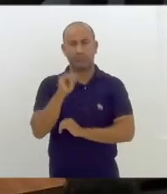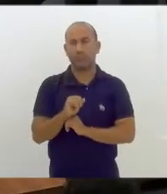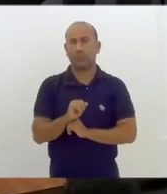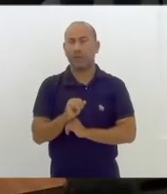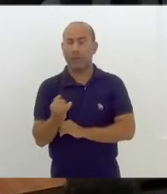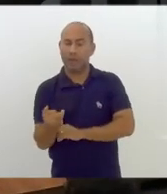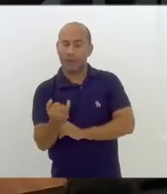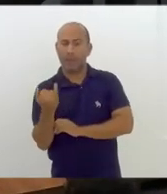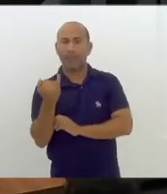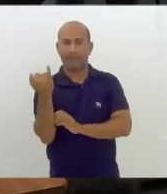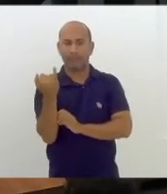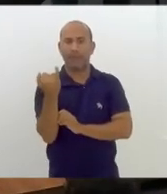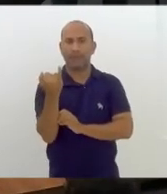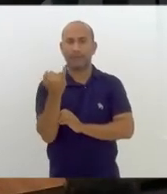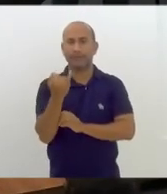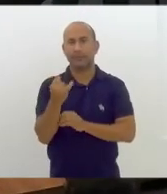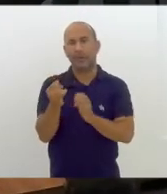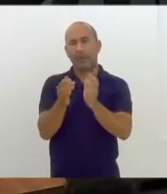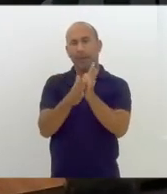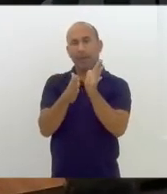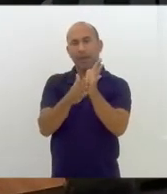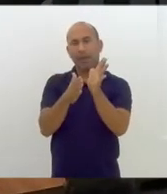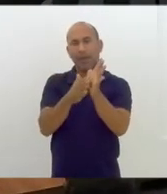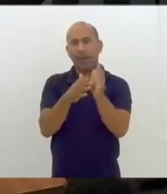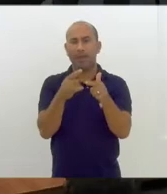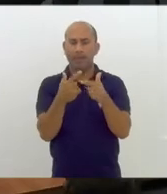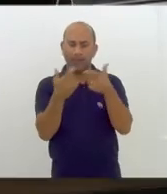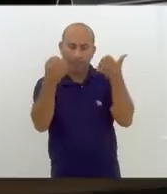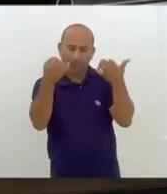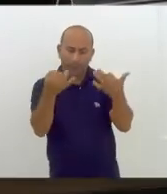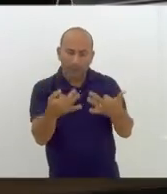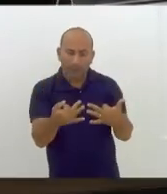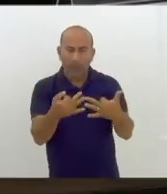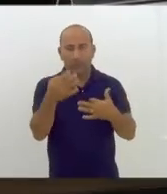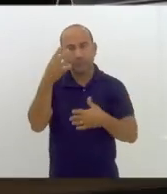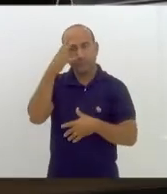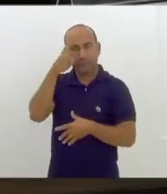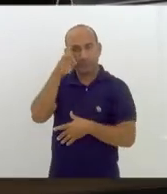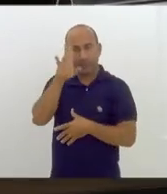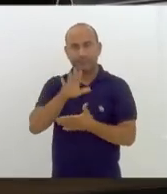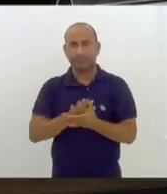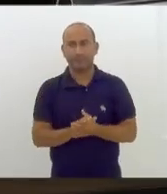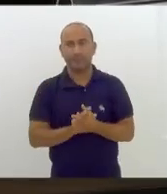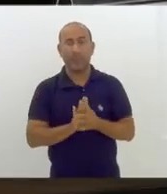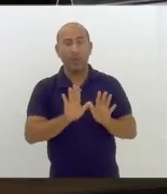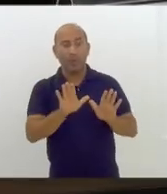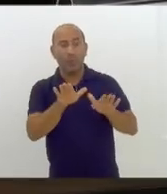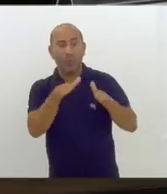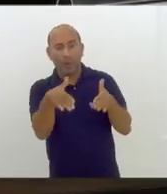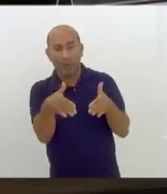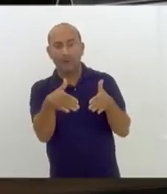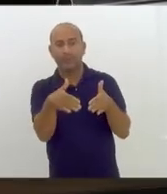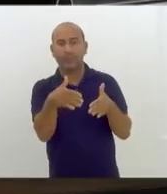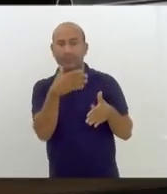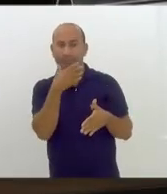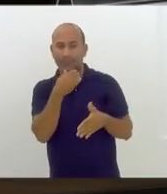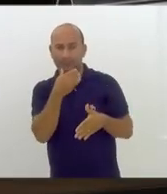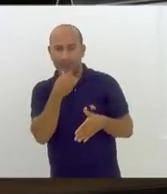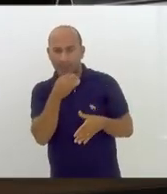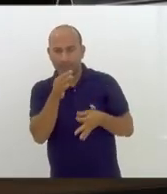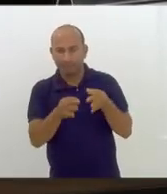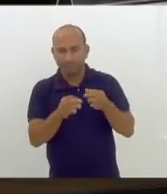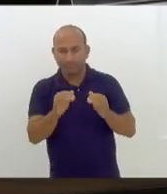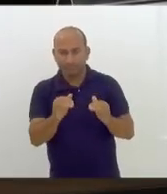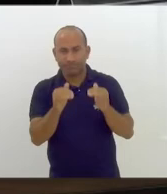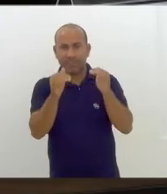essa homenagem e vou explicar por quê, contando uma historinha. Quando o desembargador lançou o livro dele, Metendo